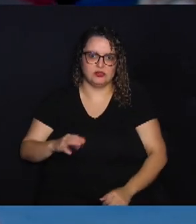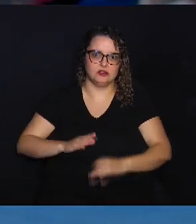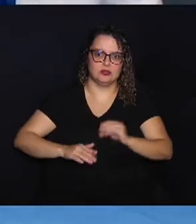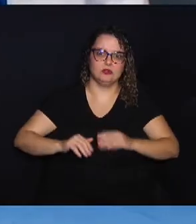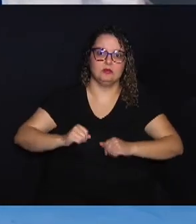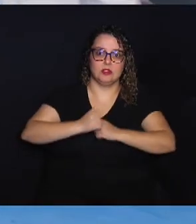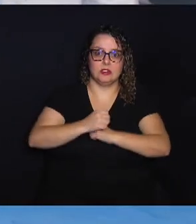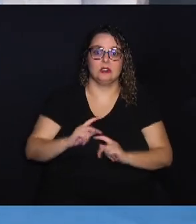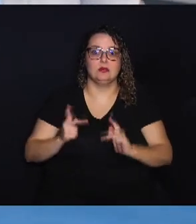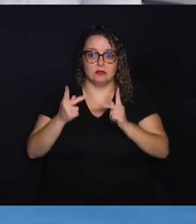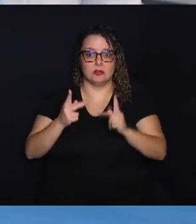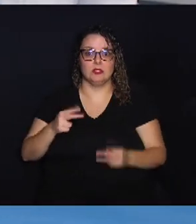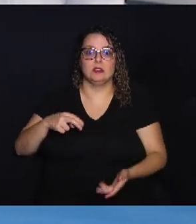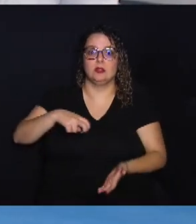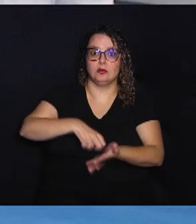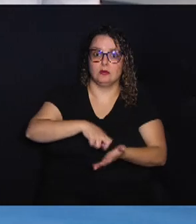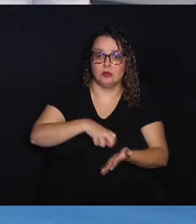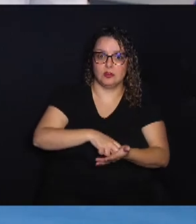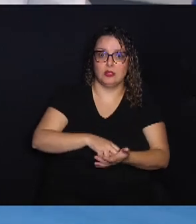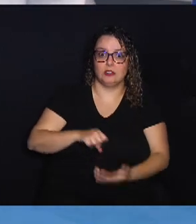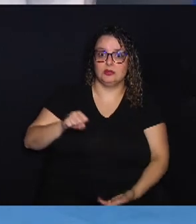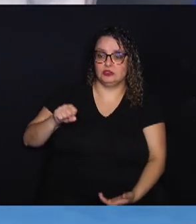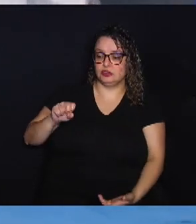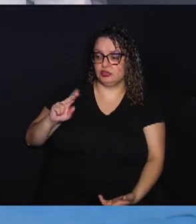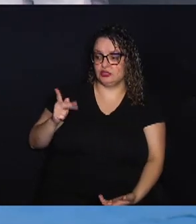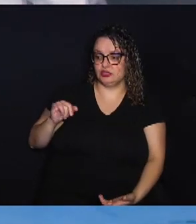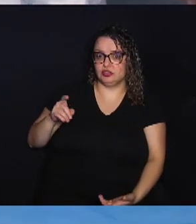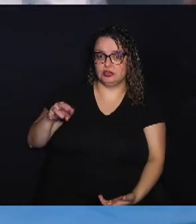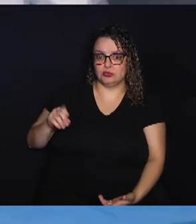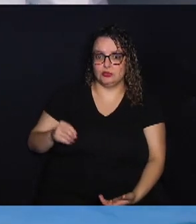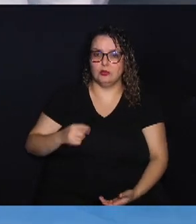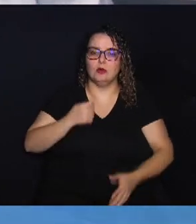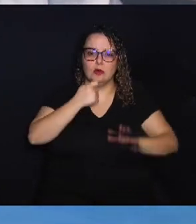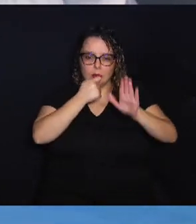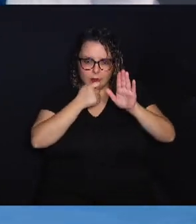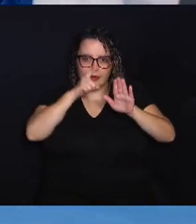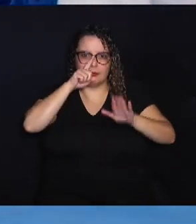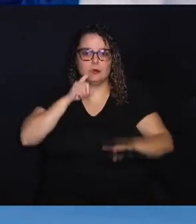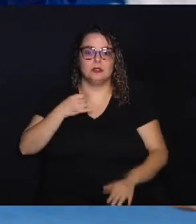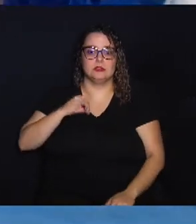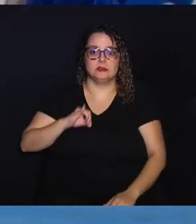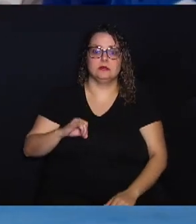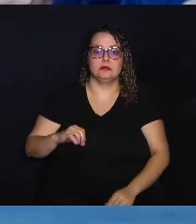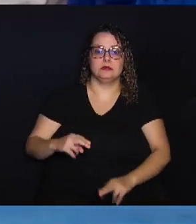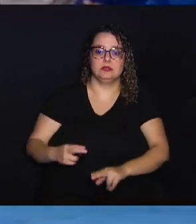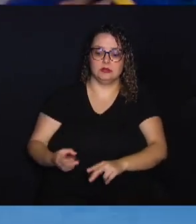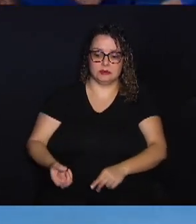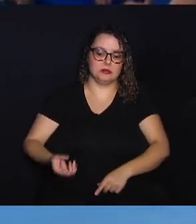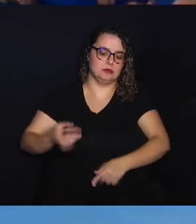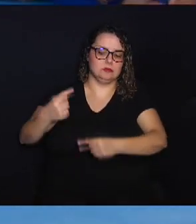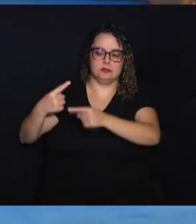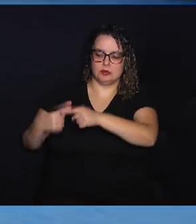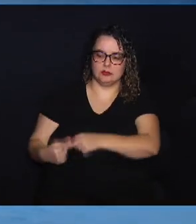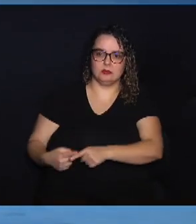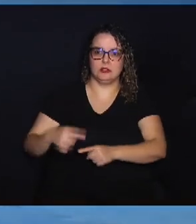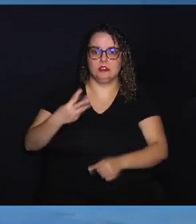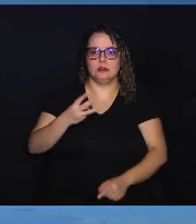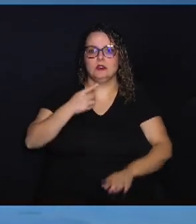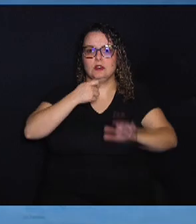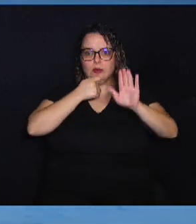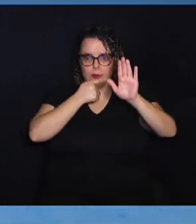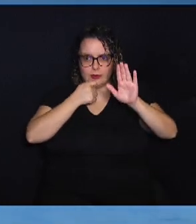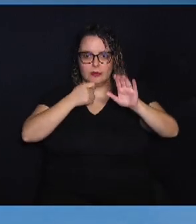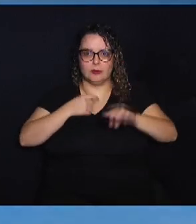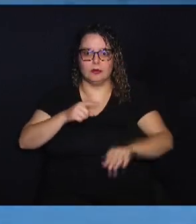ganhas através das punições, que são os shidôs, o famoso cartão amarelo. Então, se o meu adversário ele toma 3 cartões amarelos, 3 shidôs, eu